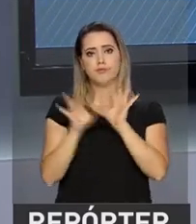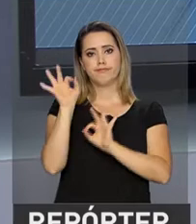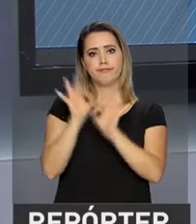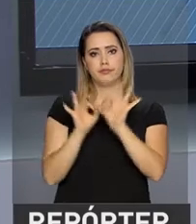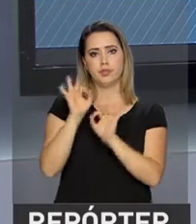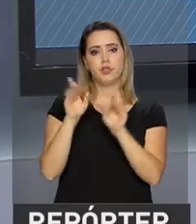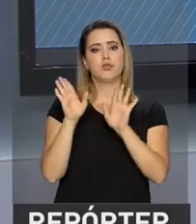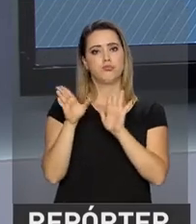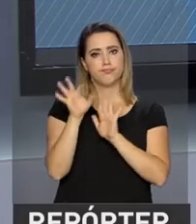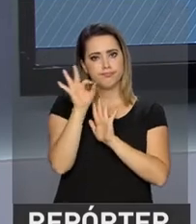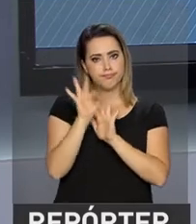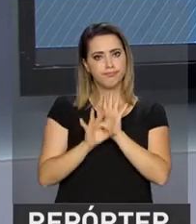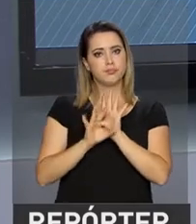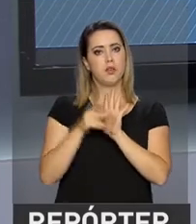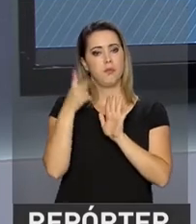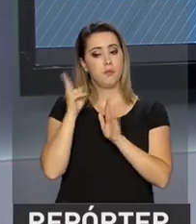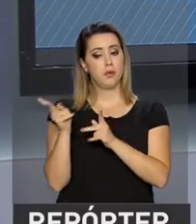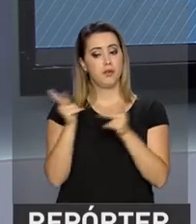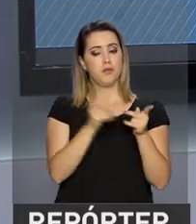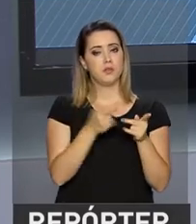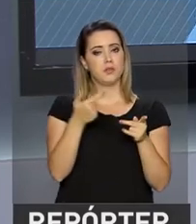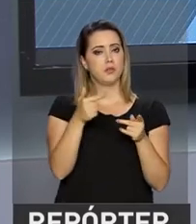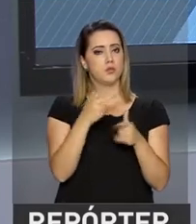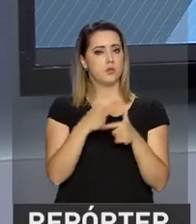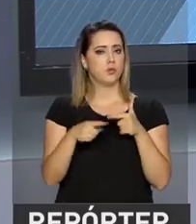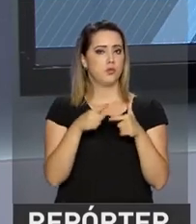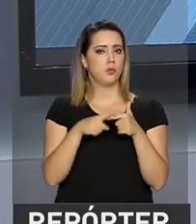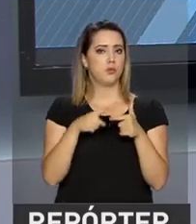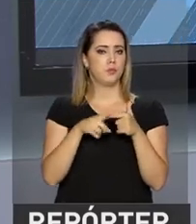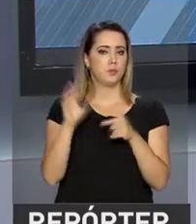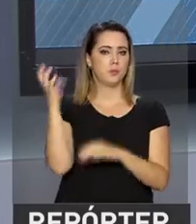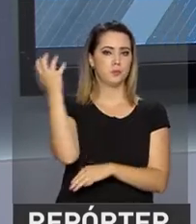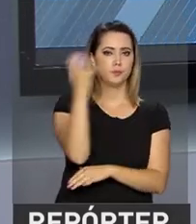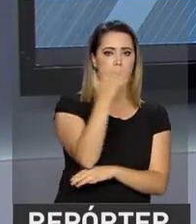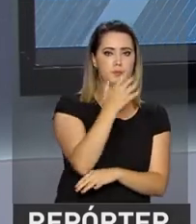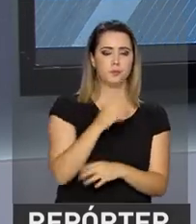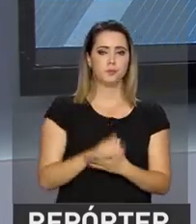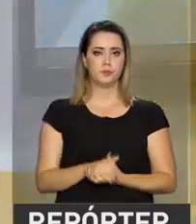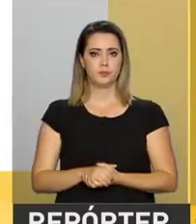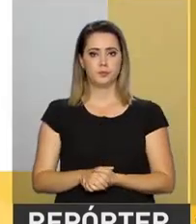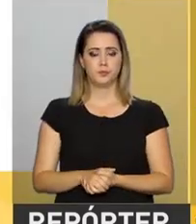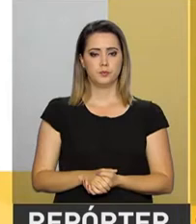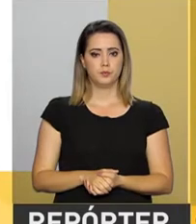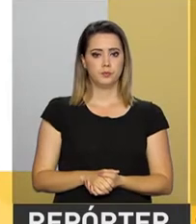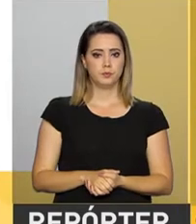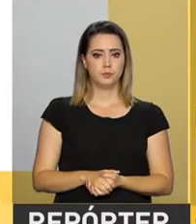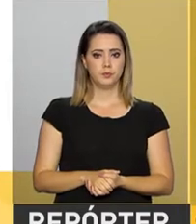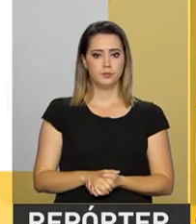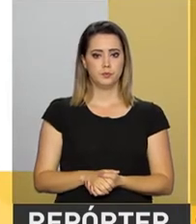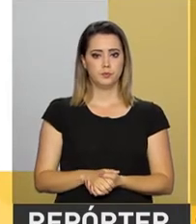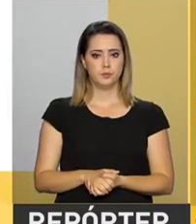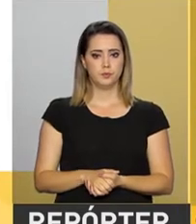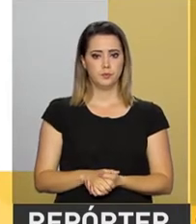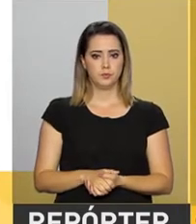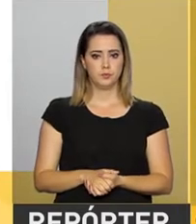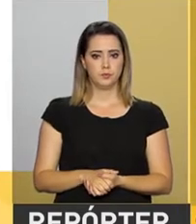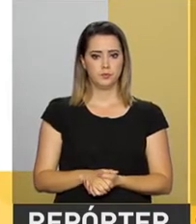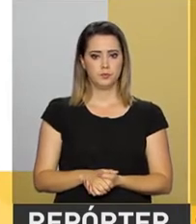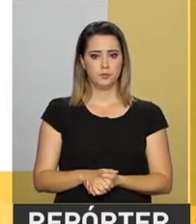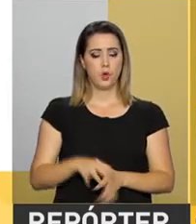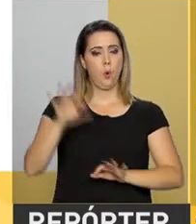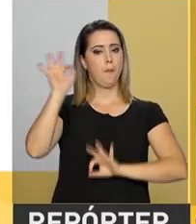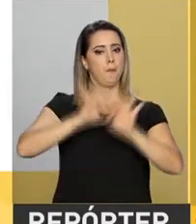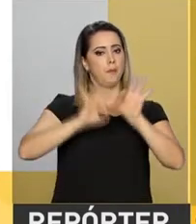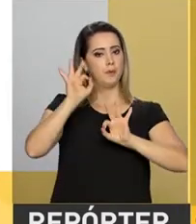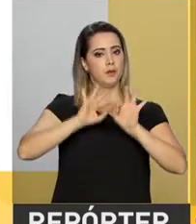já foi elaborado para que a visitação não afete a biodiversidade do local. com um plano de manejo já